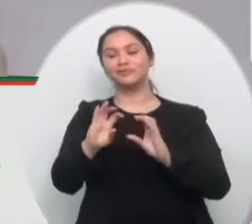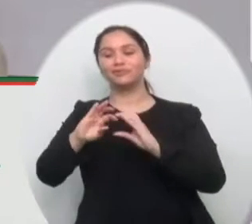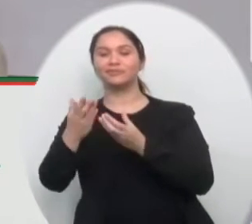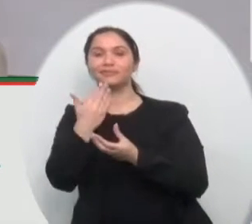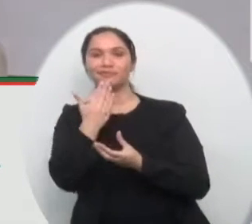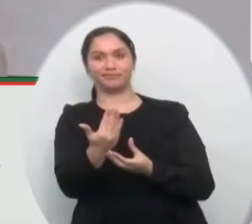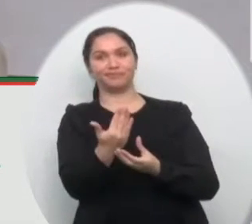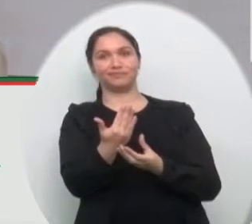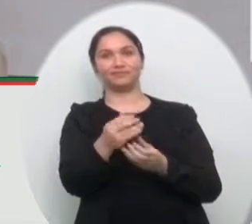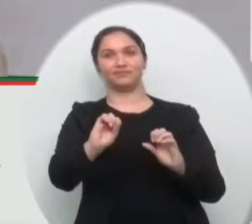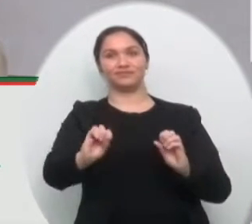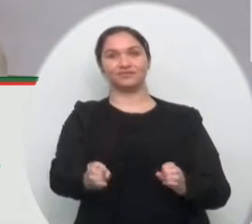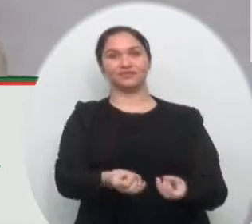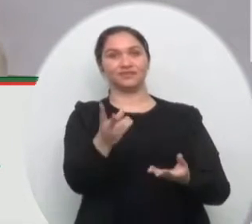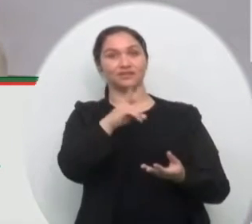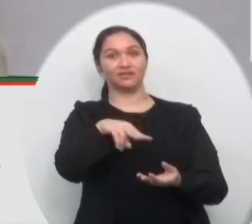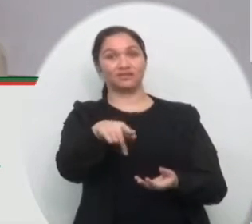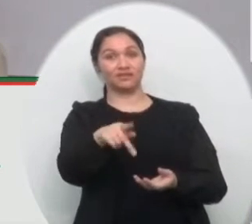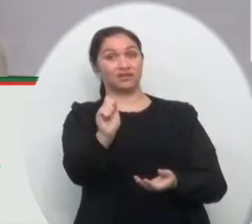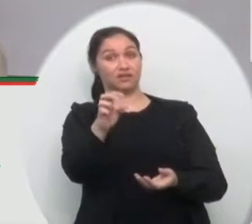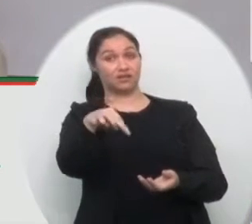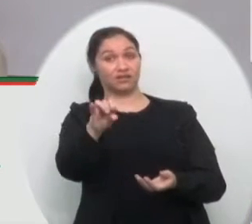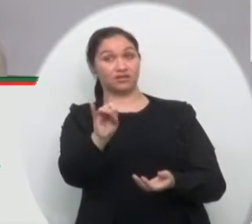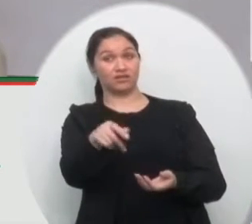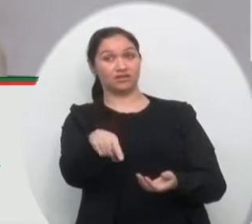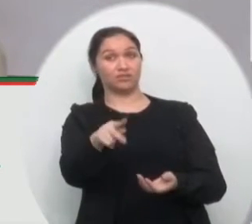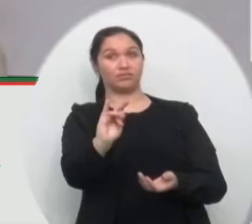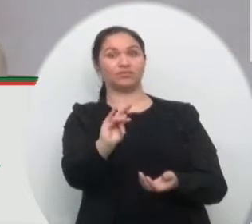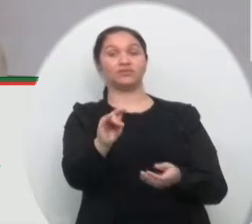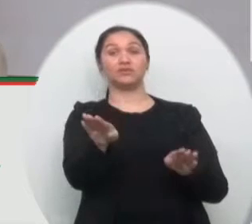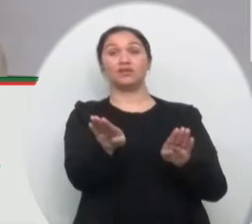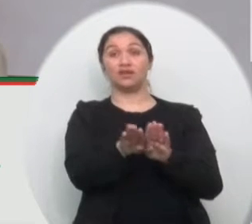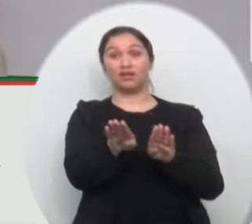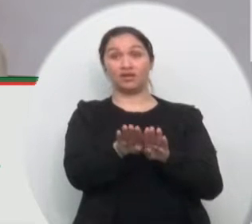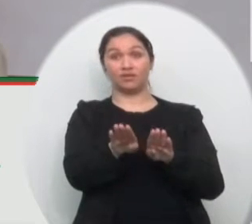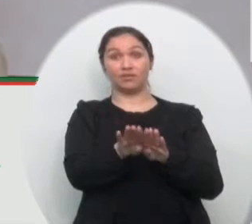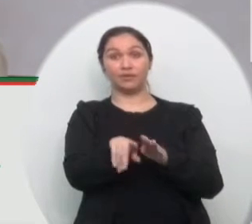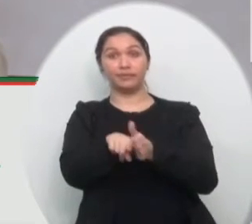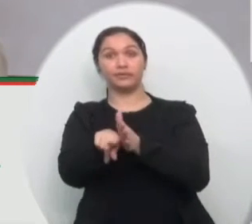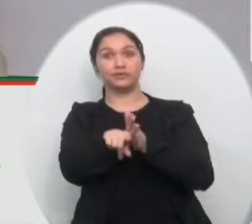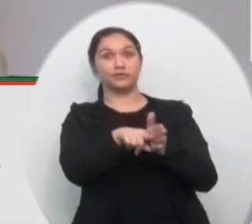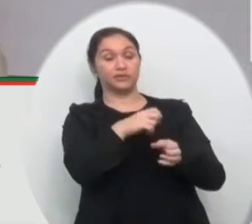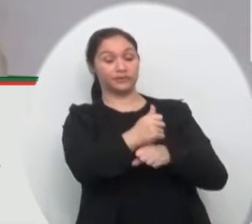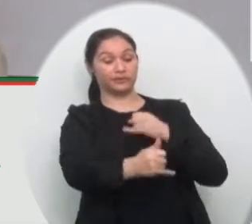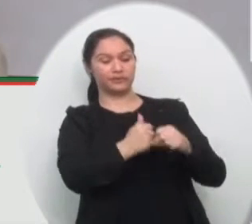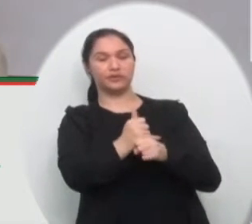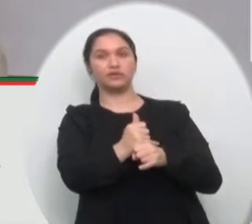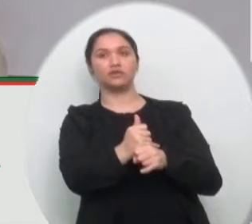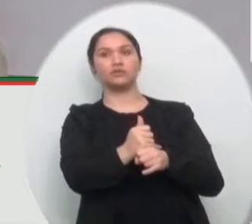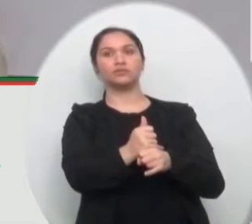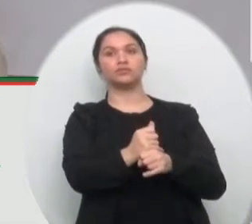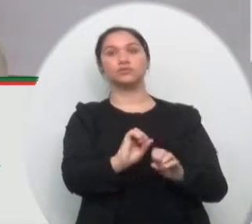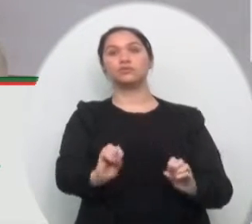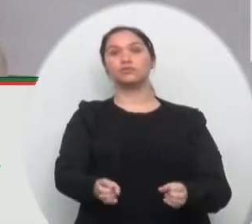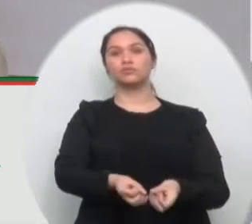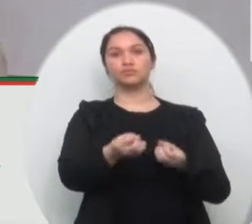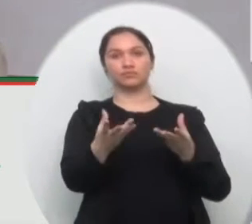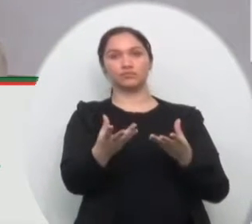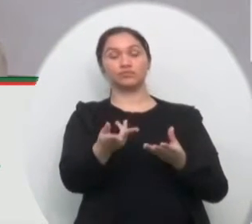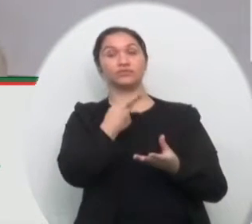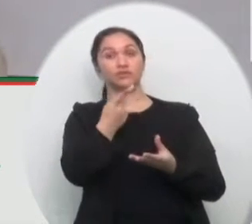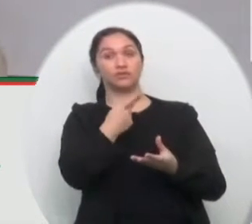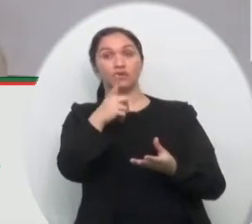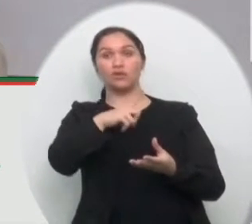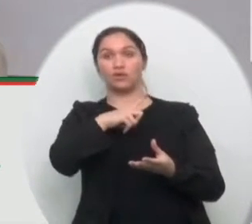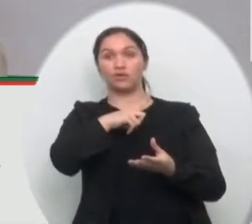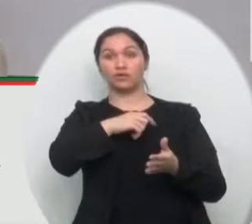está ali pesquisando, ali na internet, ali do meu lado, e ele disse que tramita no Ministério Público já um crime contra o meio ambiente em